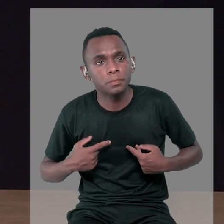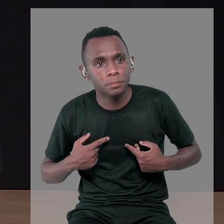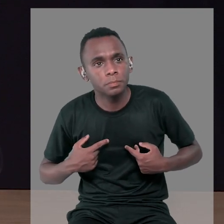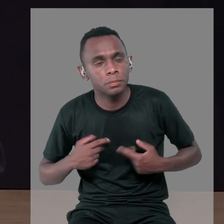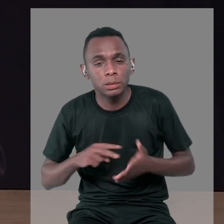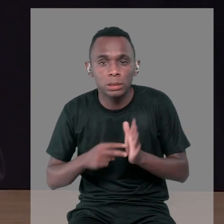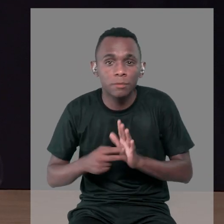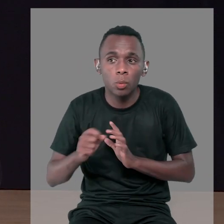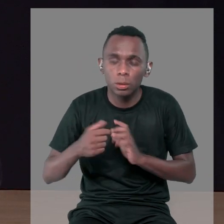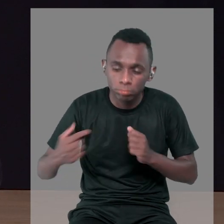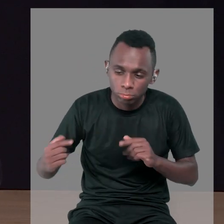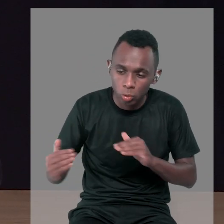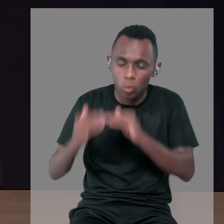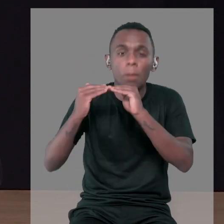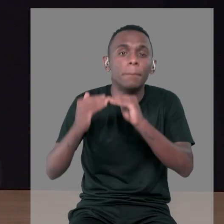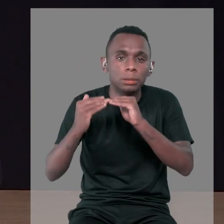com o extrato da violência.